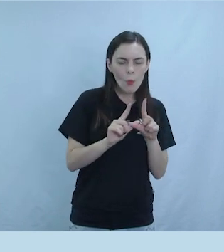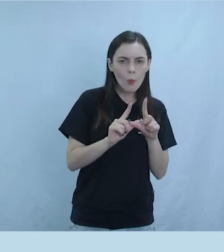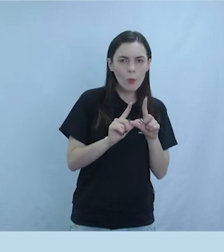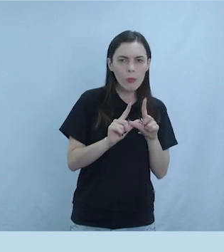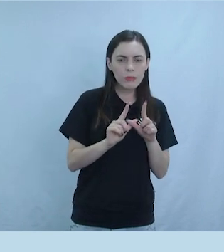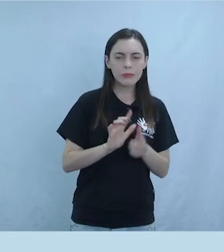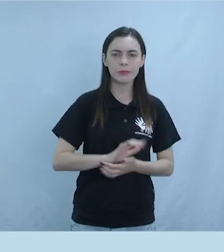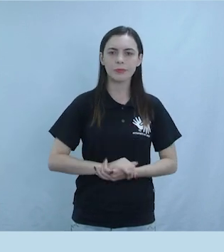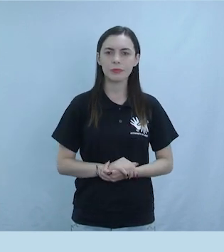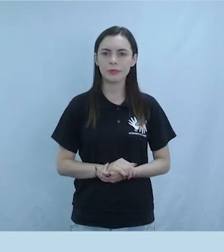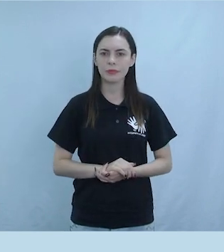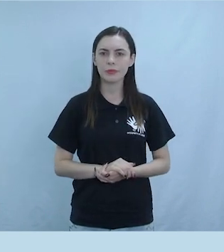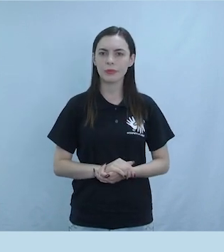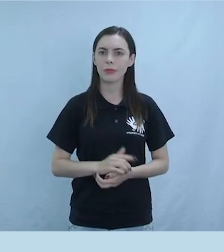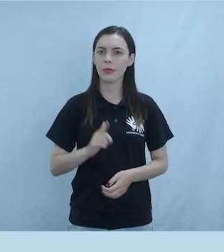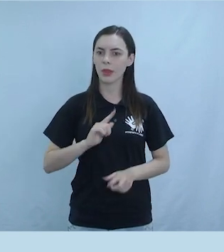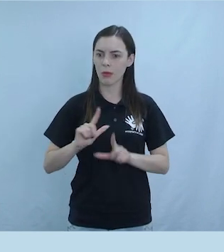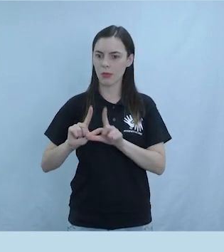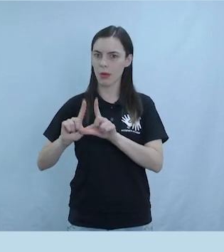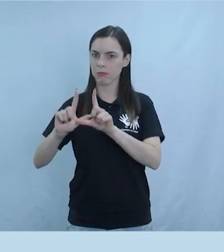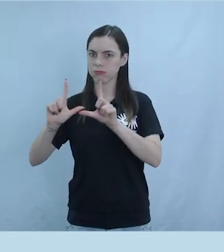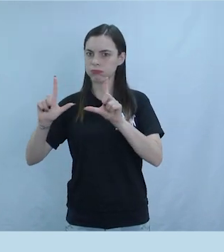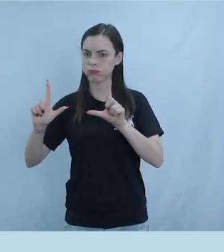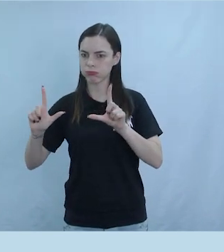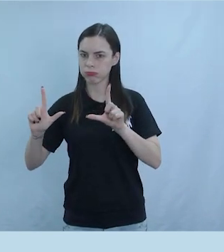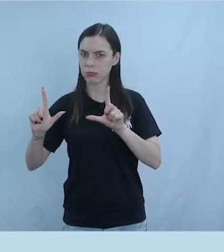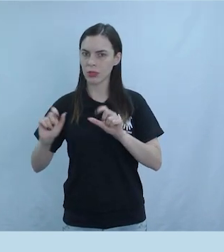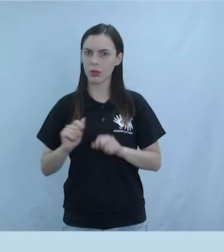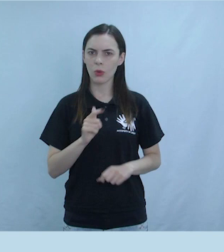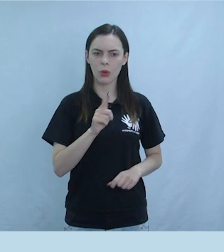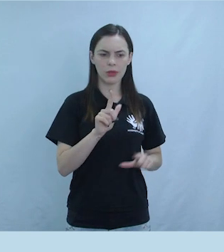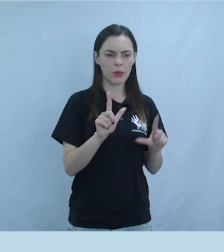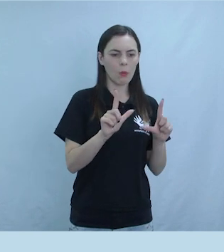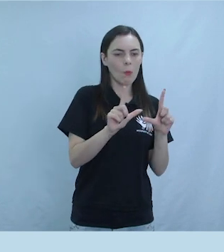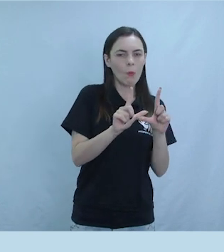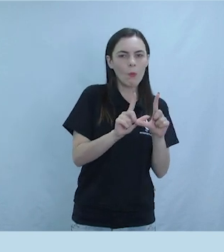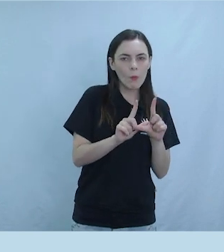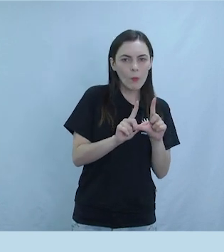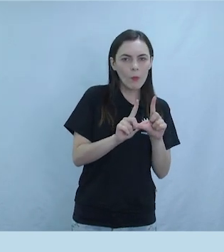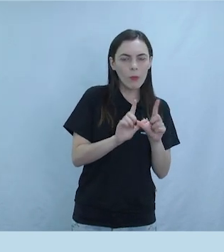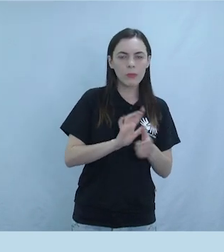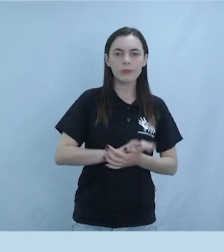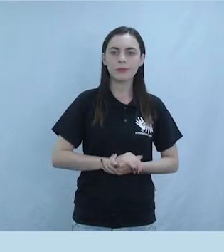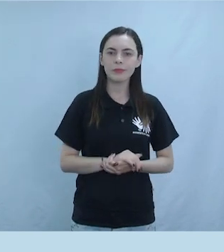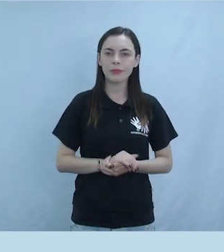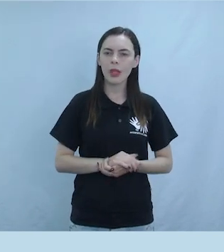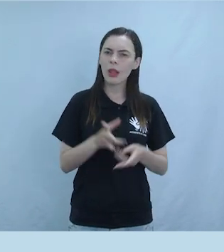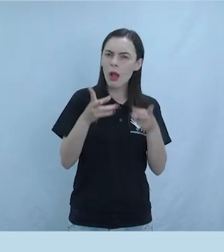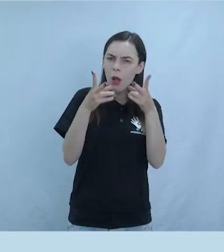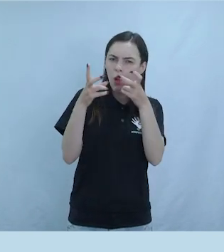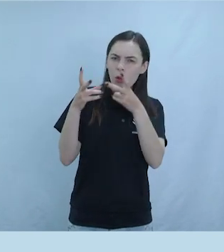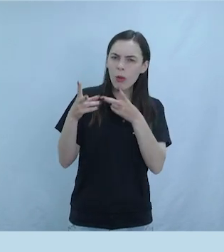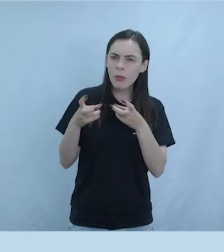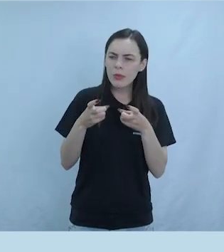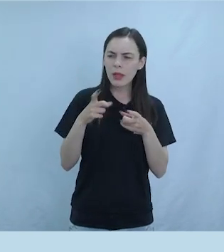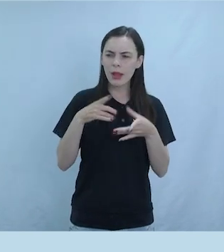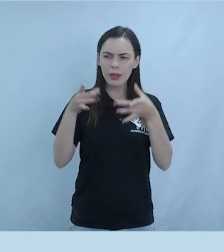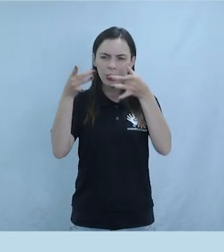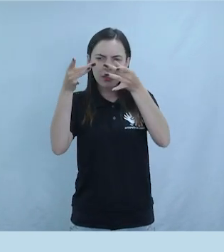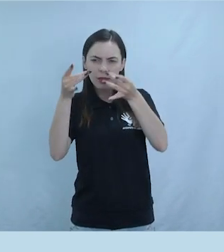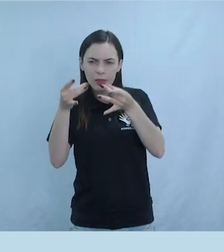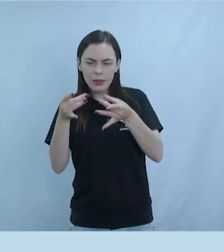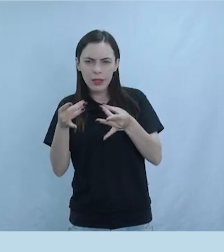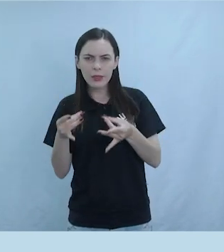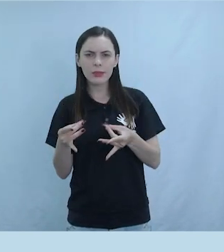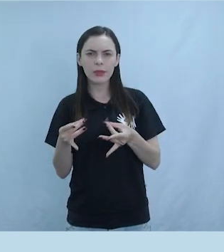imagem que é menor. Uma imagem grande e uma imagem pequena. Então, observem